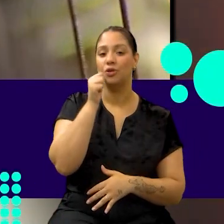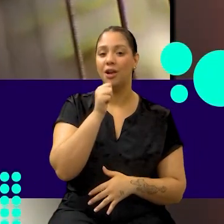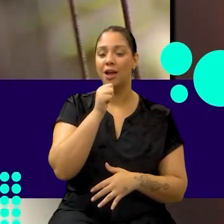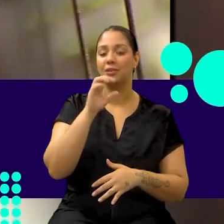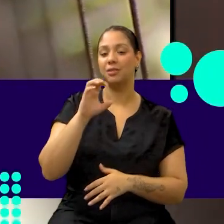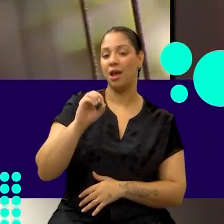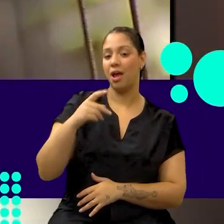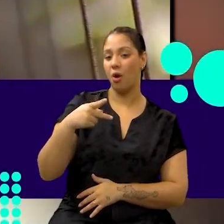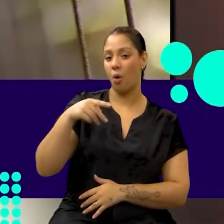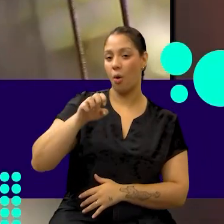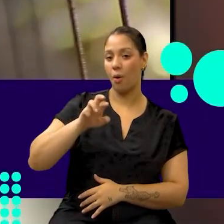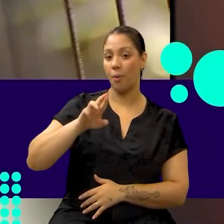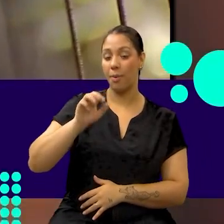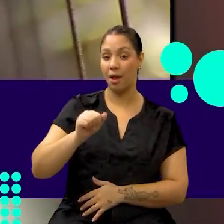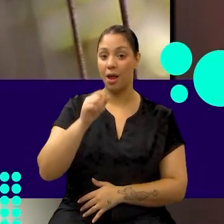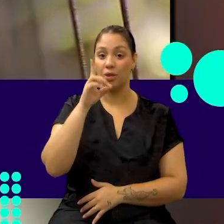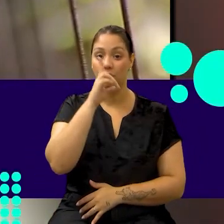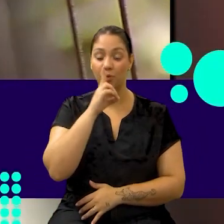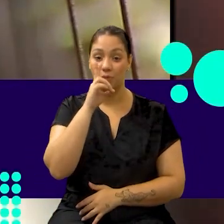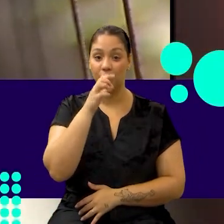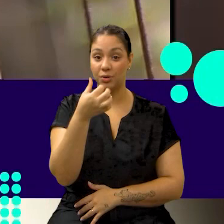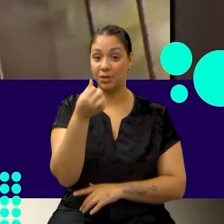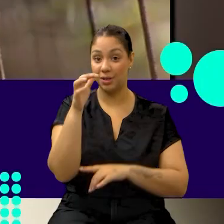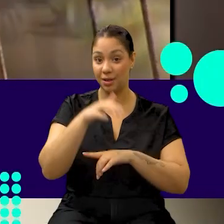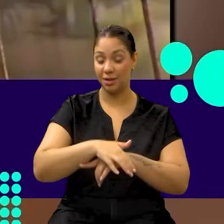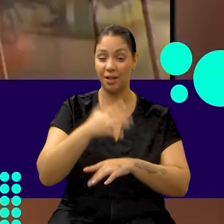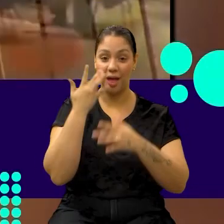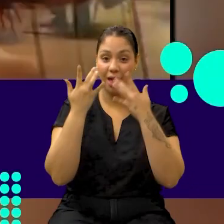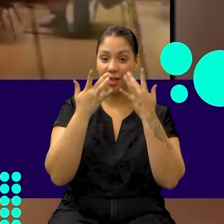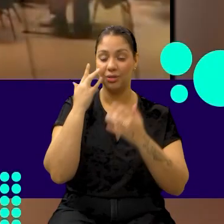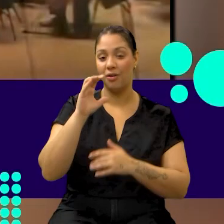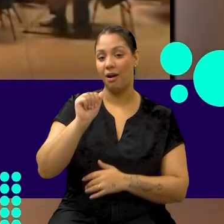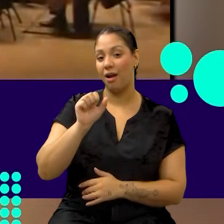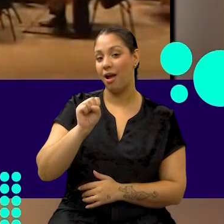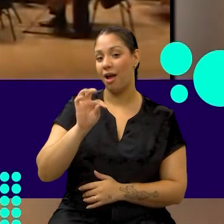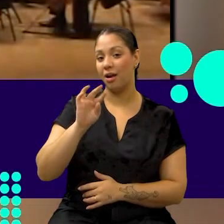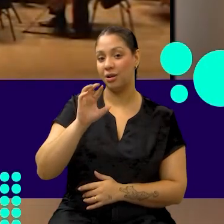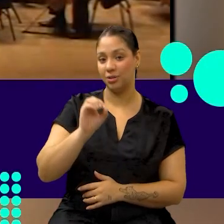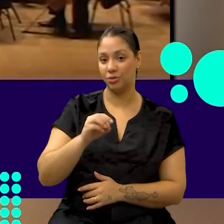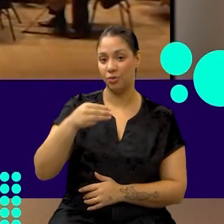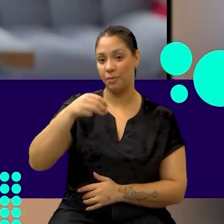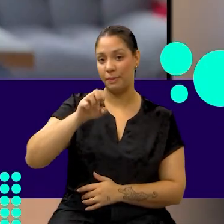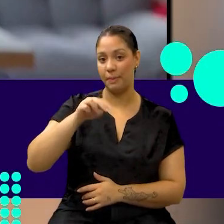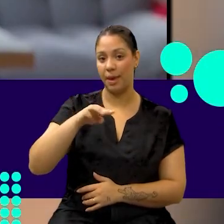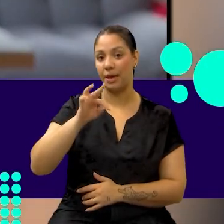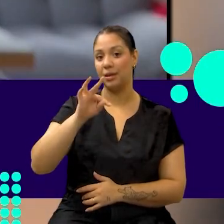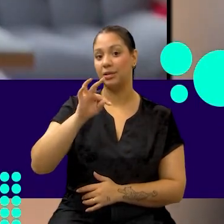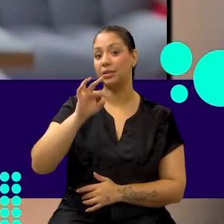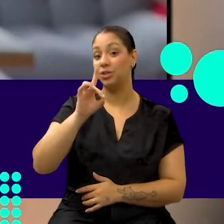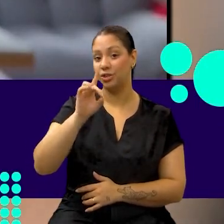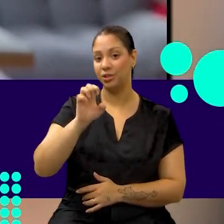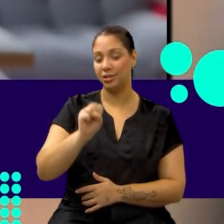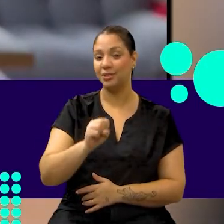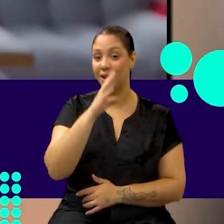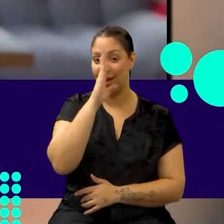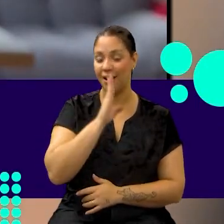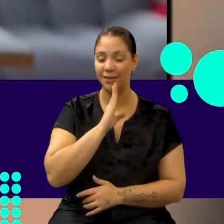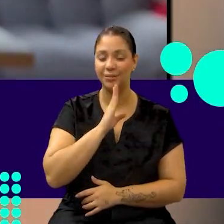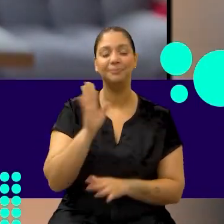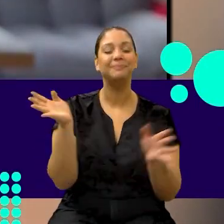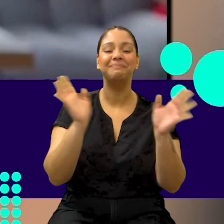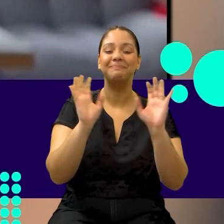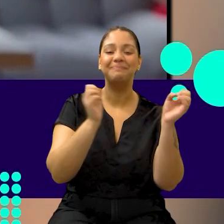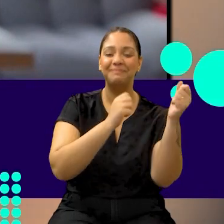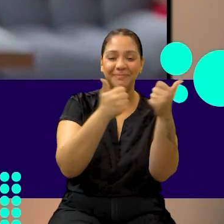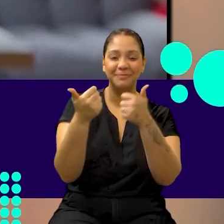Elas na Ópera. Vai ser no domingo, às 18h, no Teatro Castro Mendes. É de graça. Alô, alô, Campinas, tudo bem? E eu, Marcos